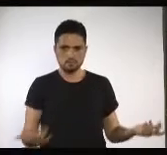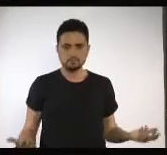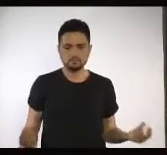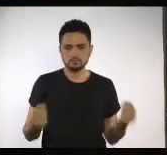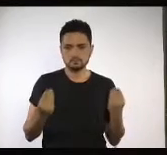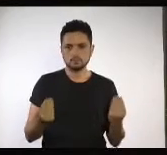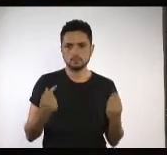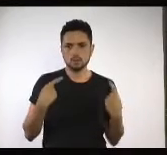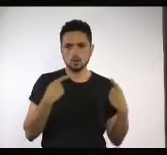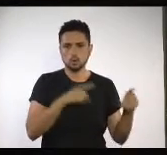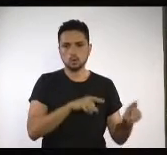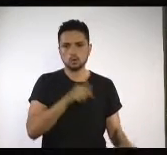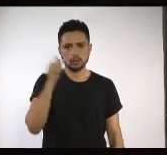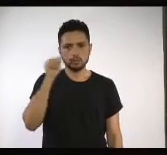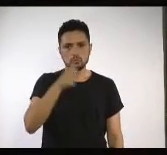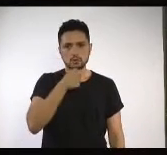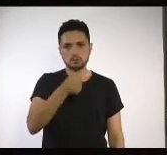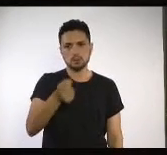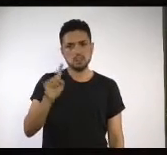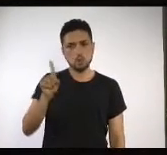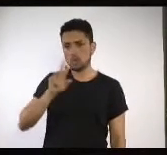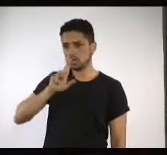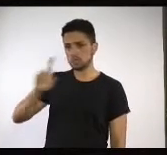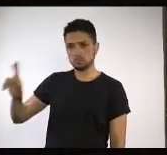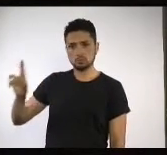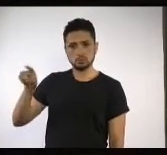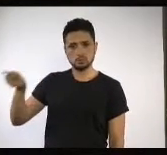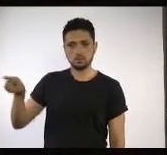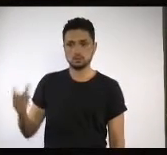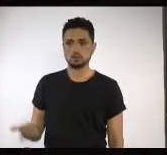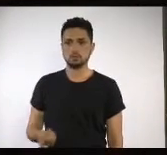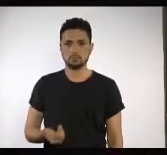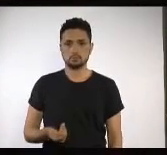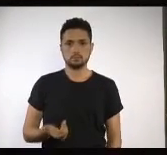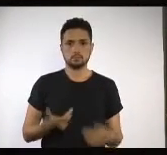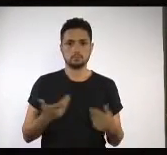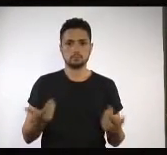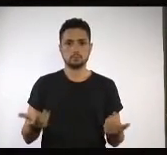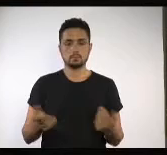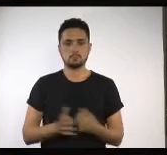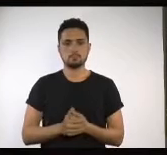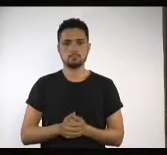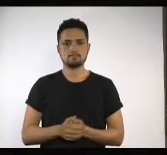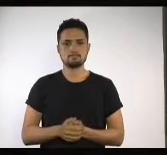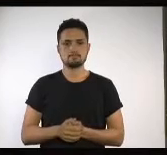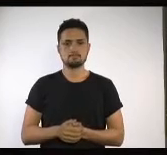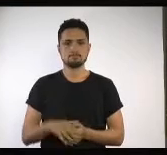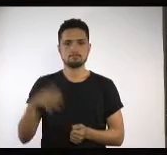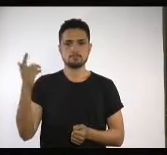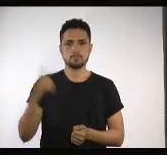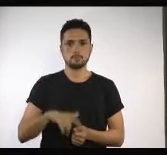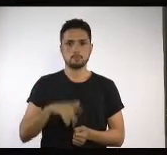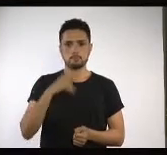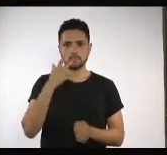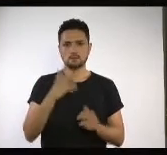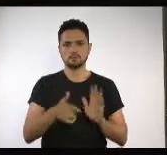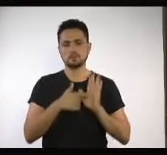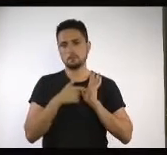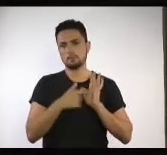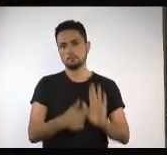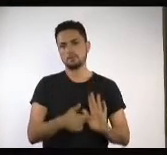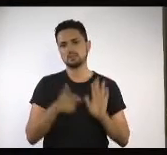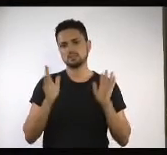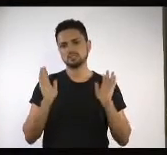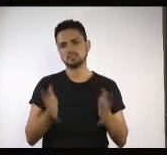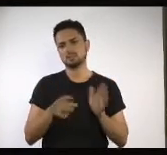relação a essa jornalista, que sequer o respondeu. Isso revela mais um traço, aliás, não revela, isso já está